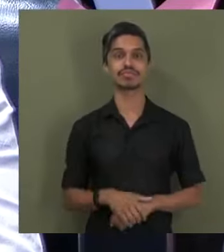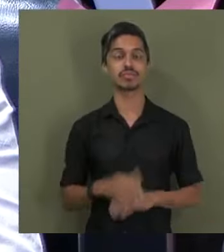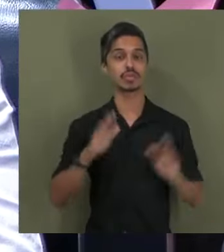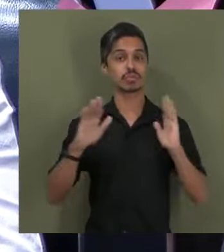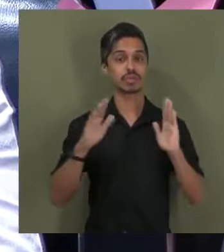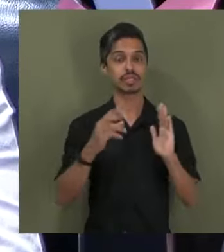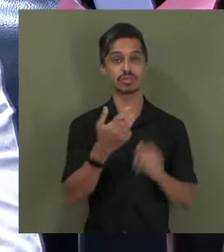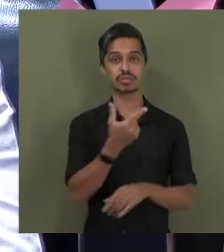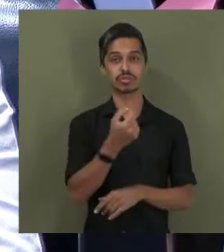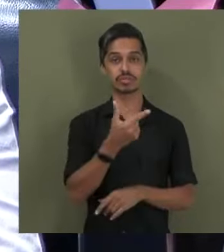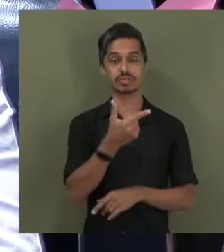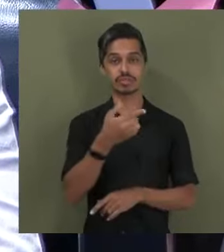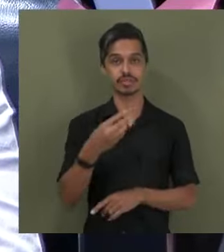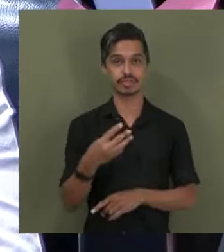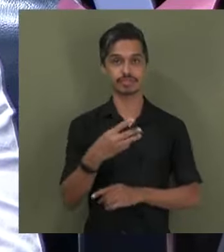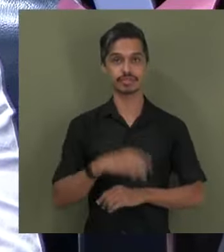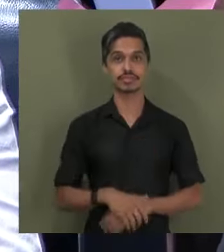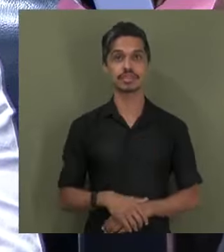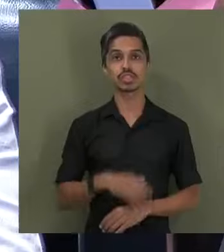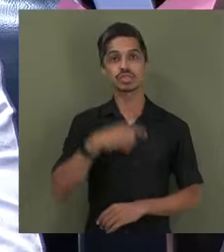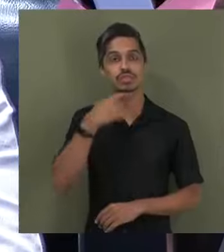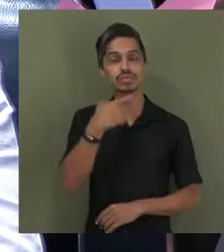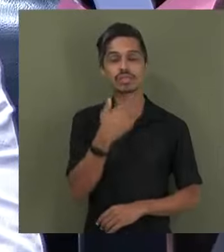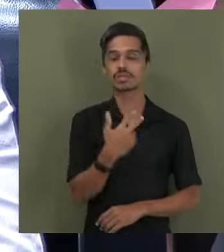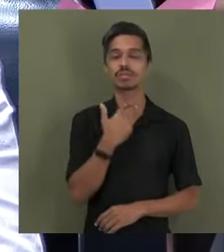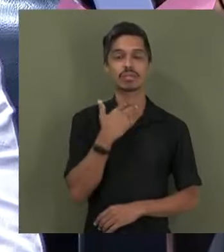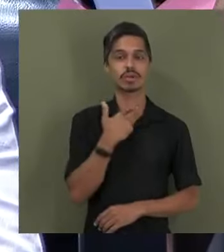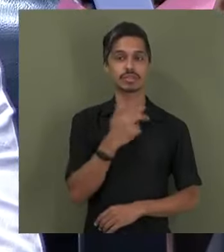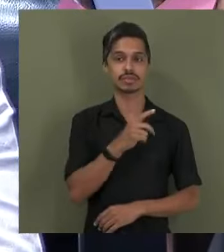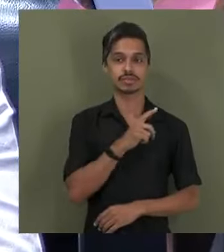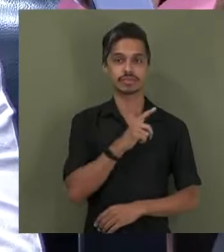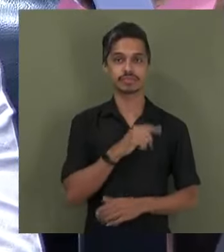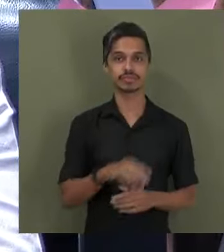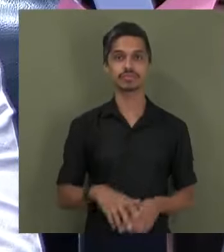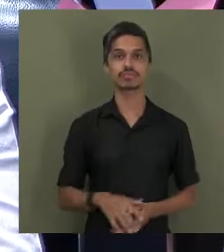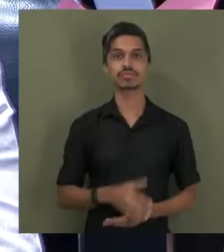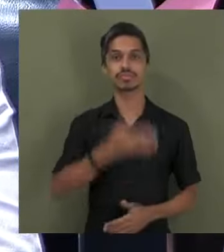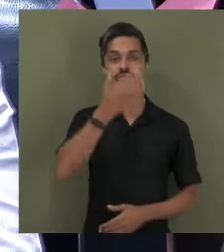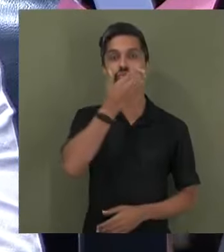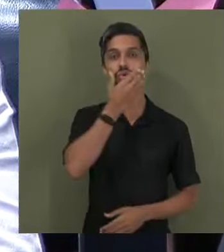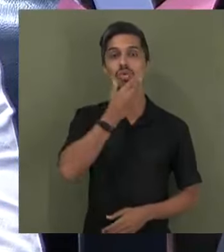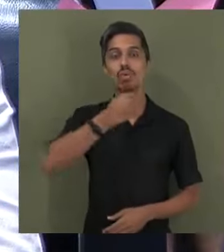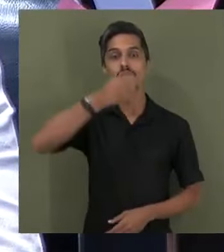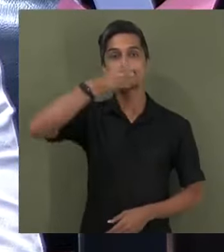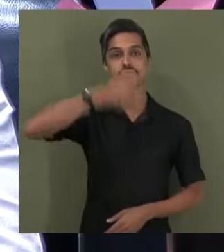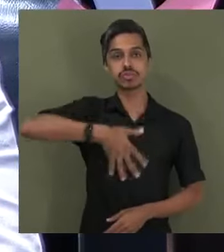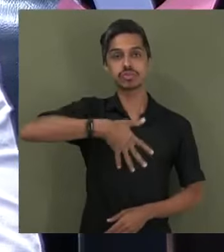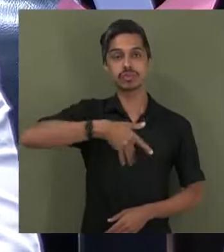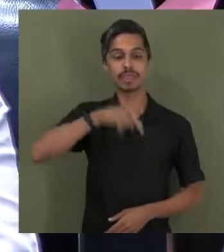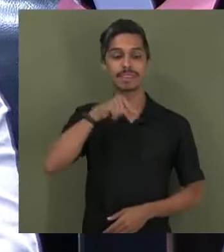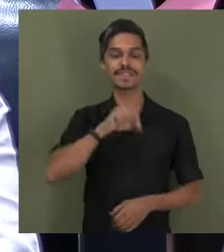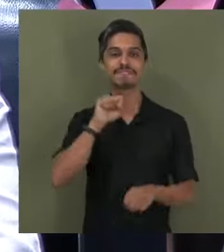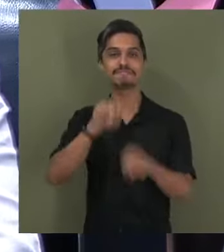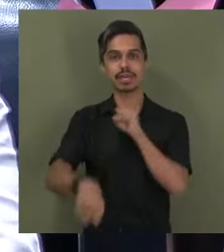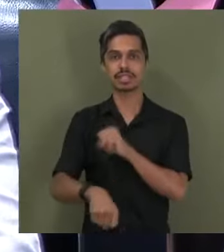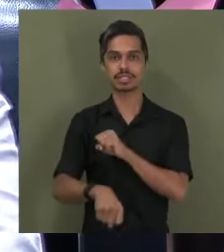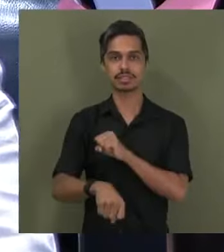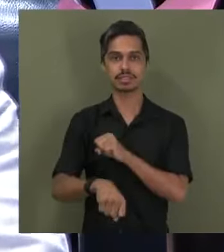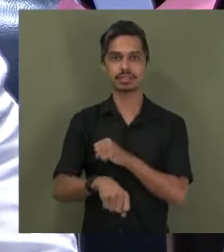Não há espaço para dúvidas. O machismo mata, e mata muito no